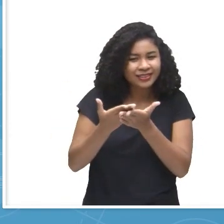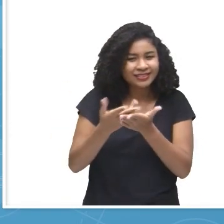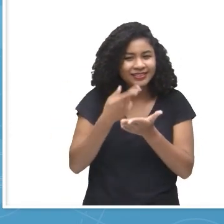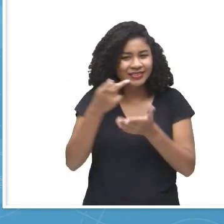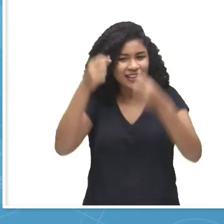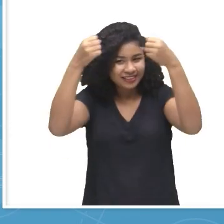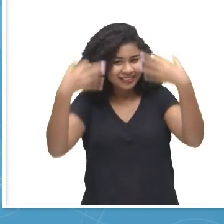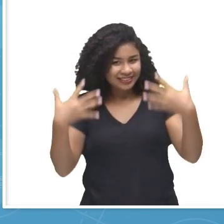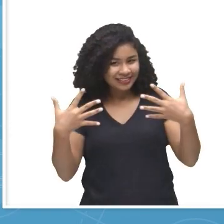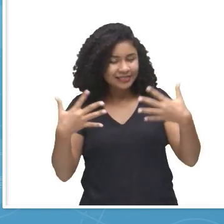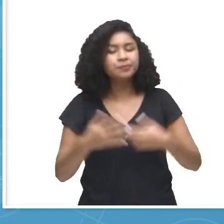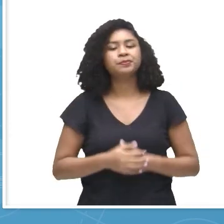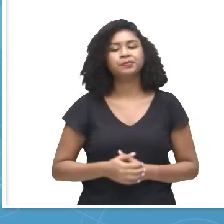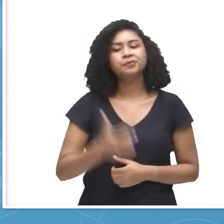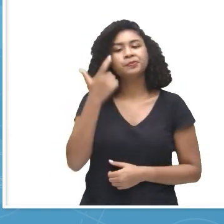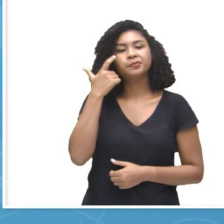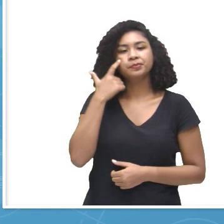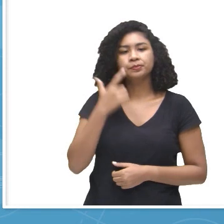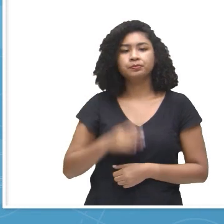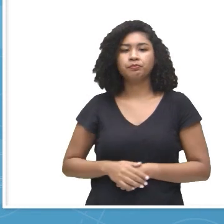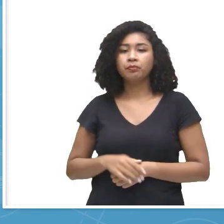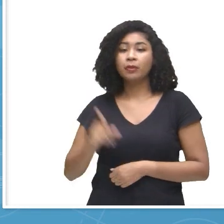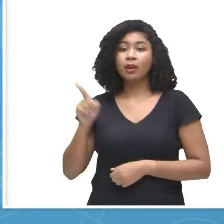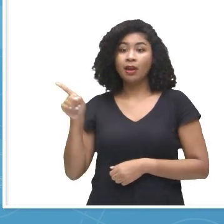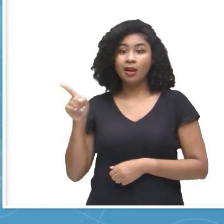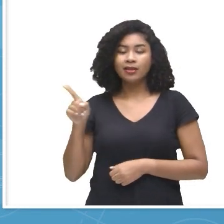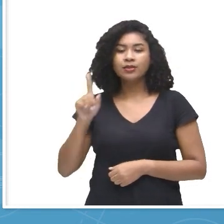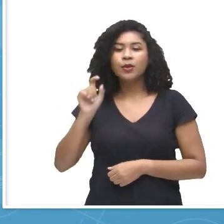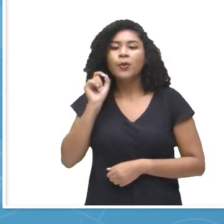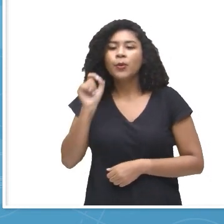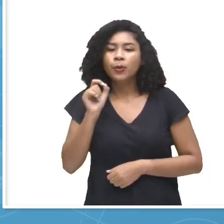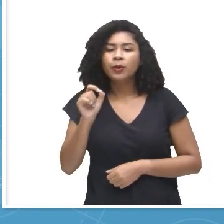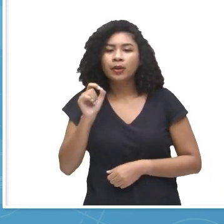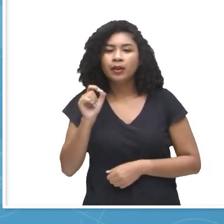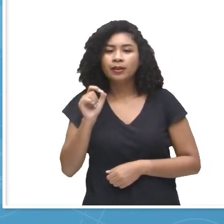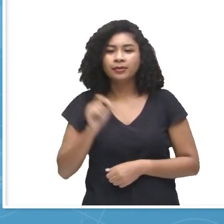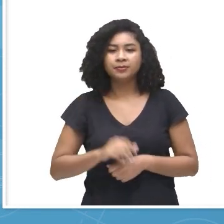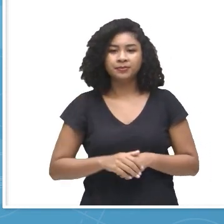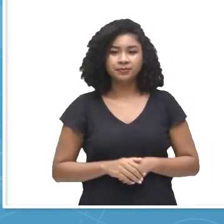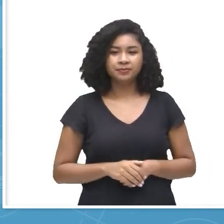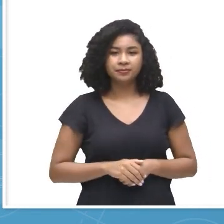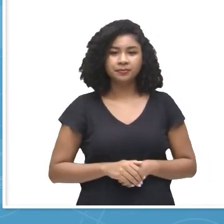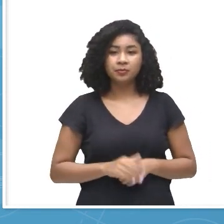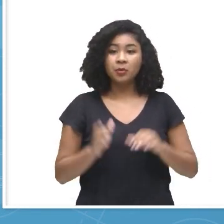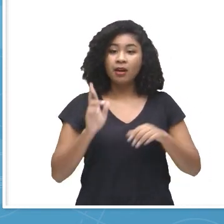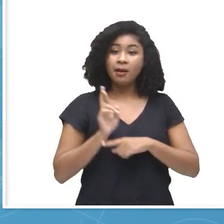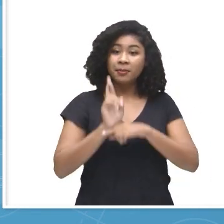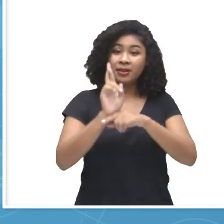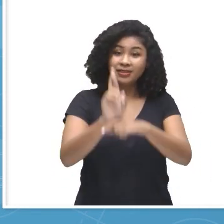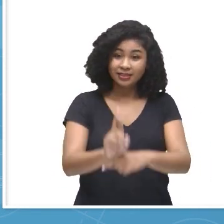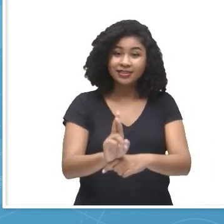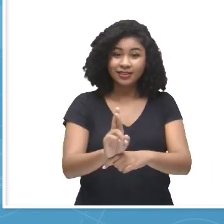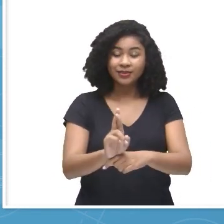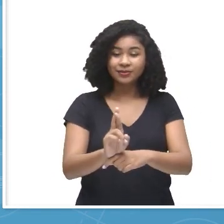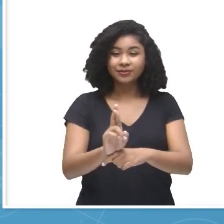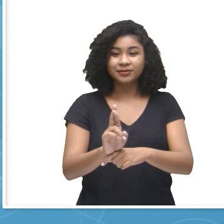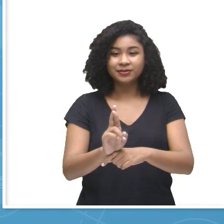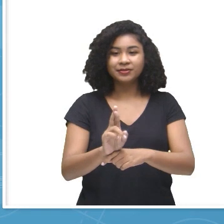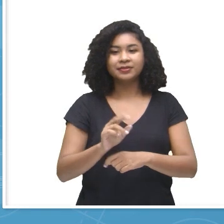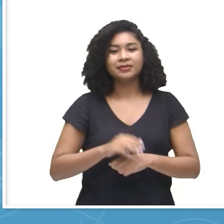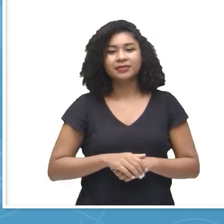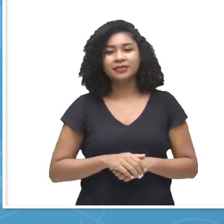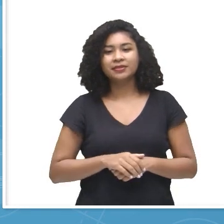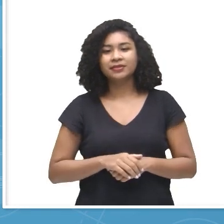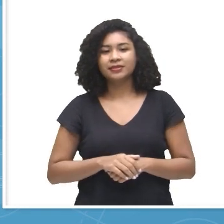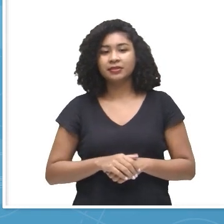ela é um movimento artístico que se caracteriza pela utilização de cores vivas e a alteração do formato